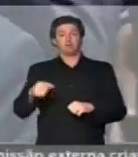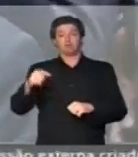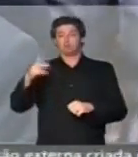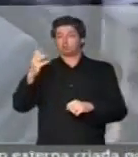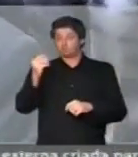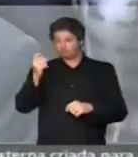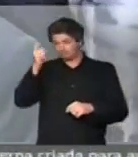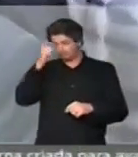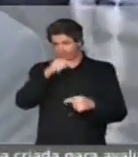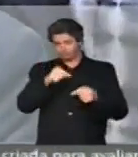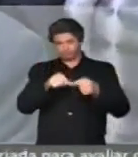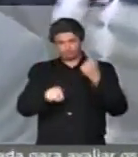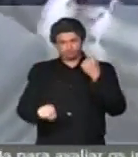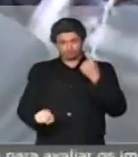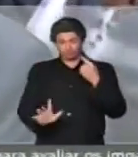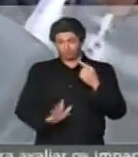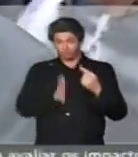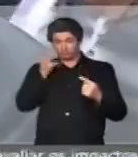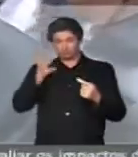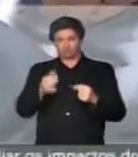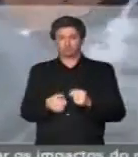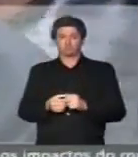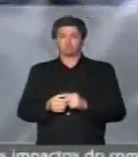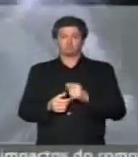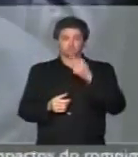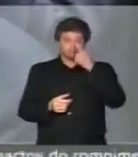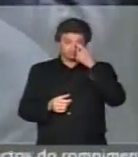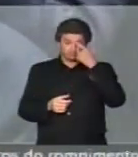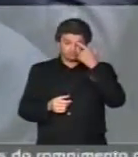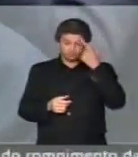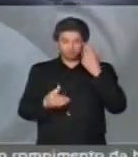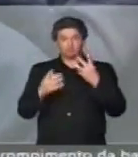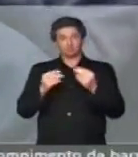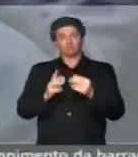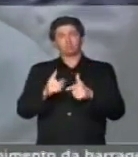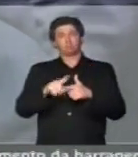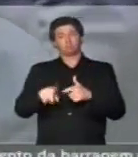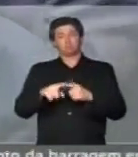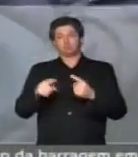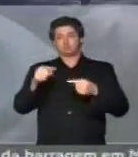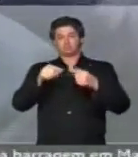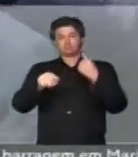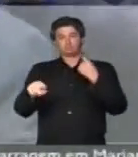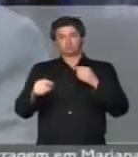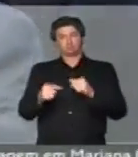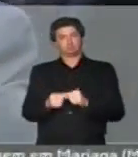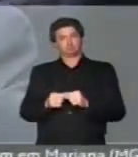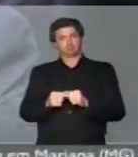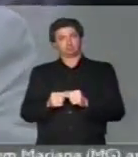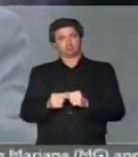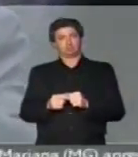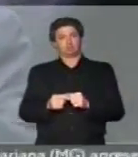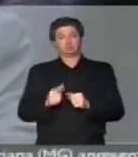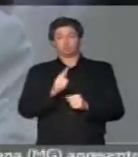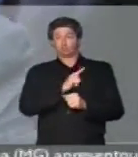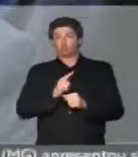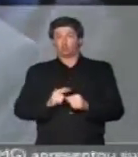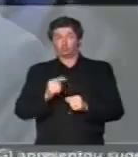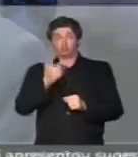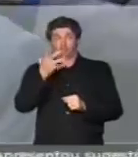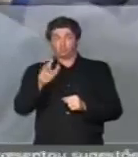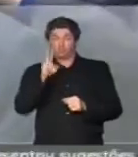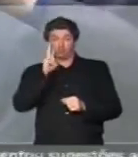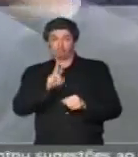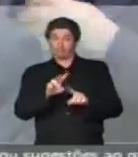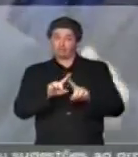profunda anomalia, profundo descontentamento, profunda anormalidade, que parece que o governo não